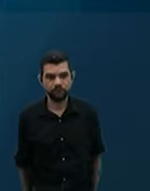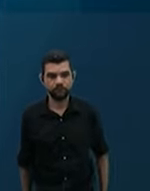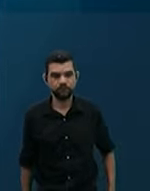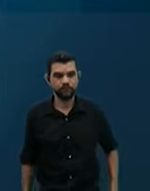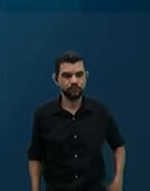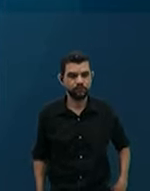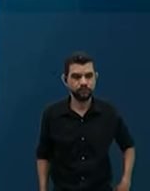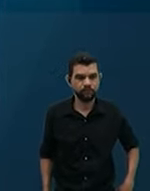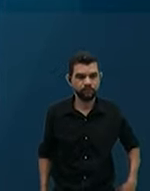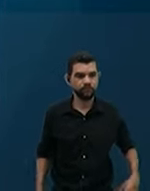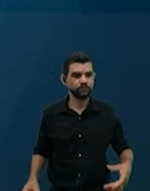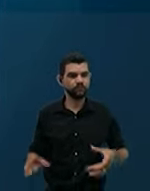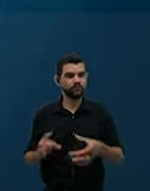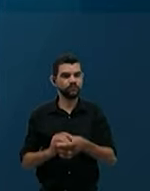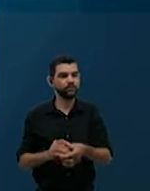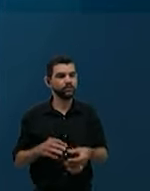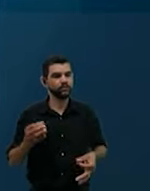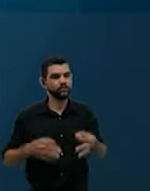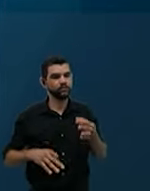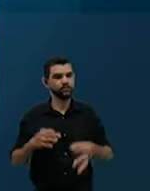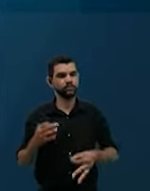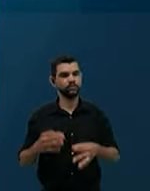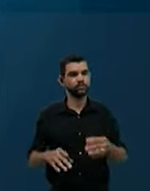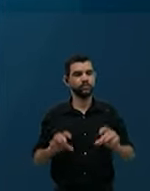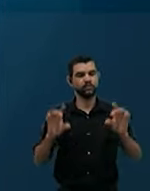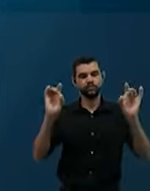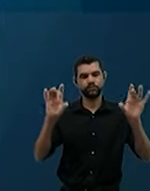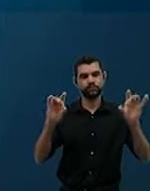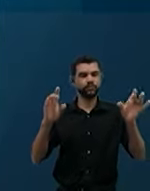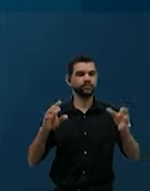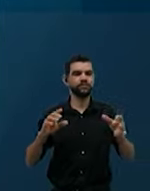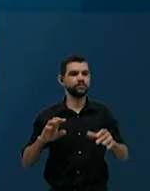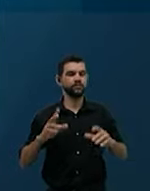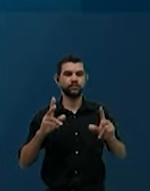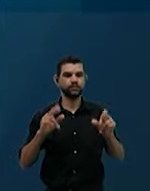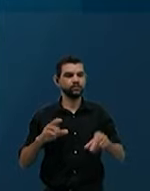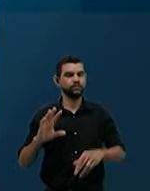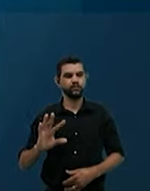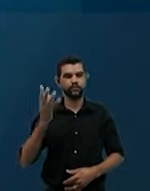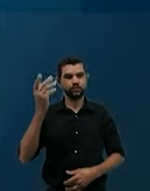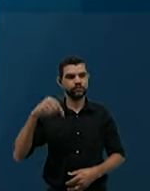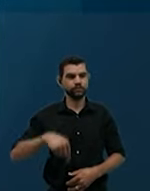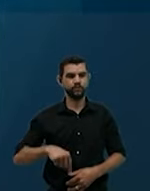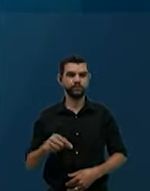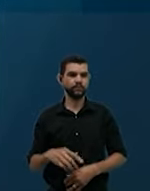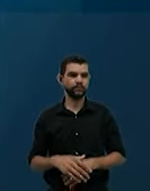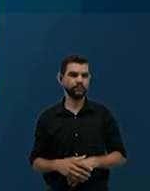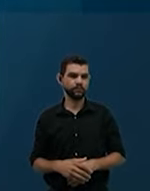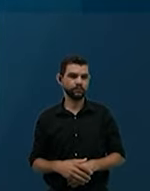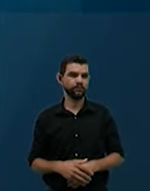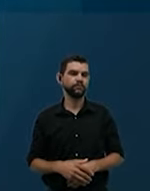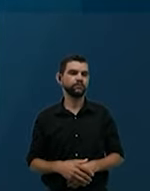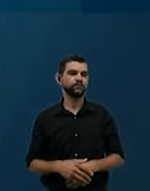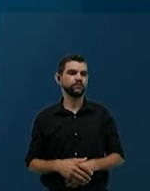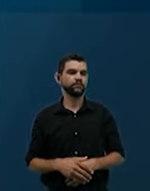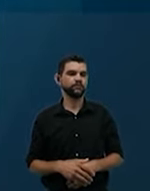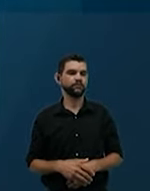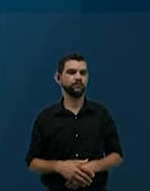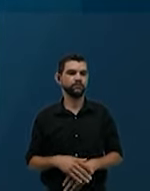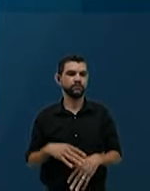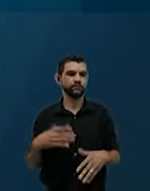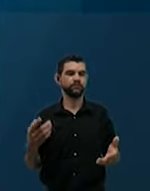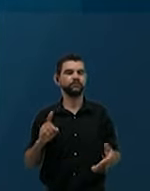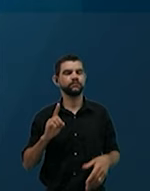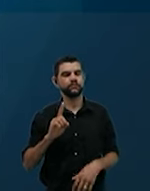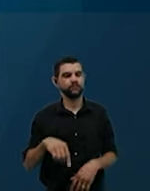dos juizados especiais, como aconteceu aqui. Né, como aconteceu aqui. Então, essa é a razão, né, que